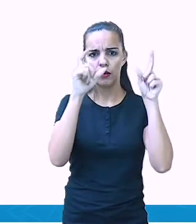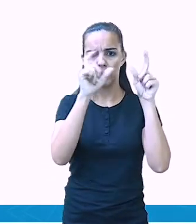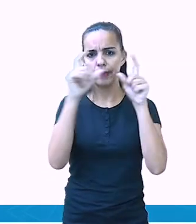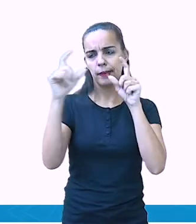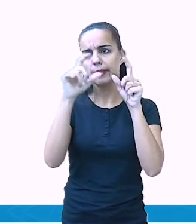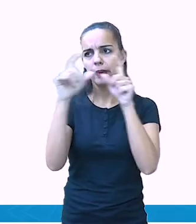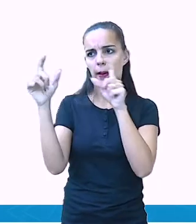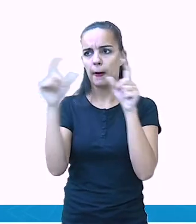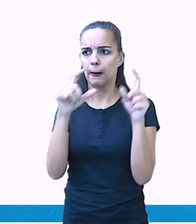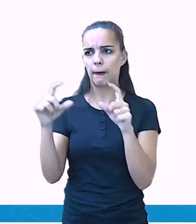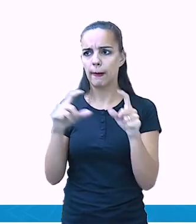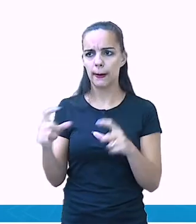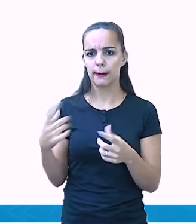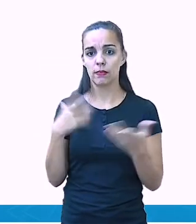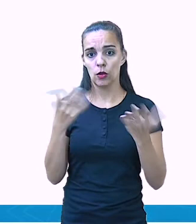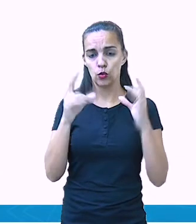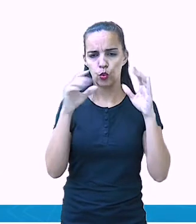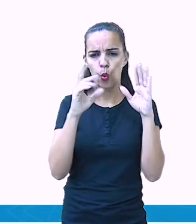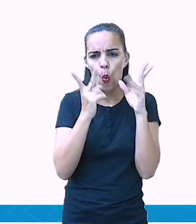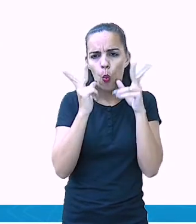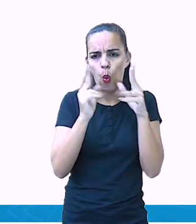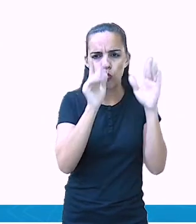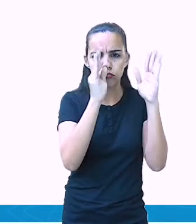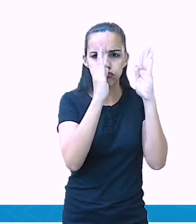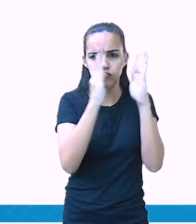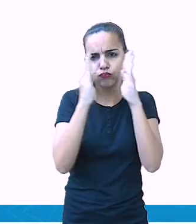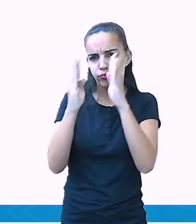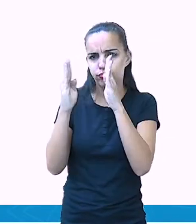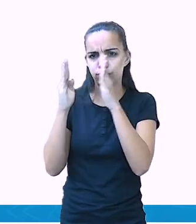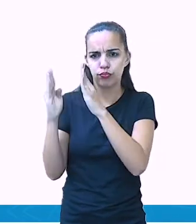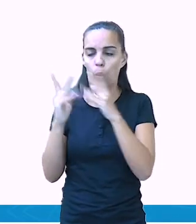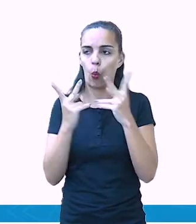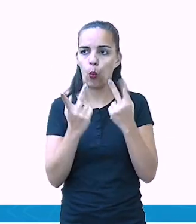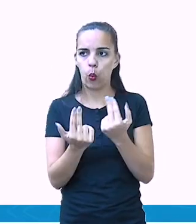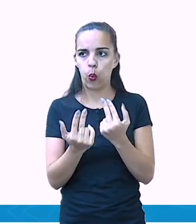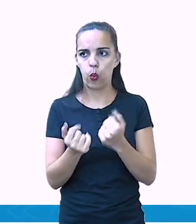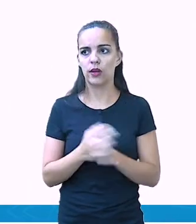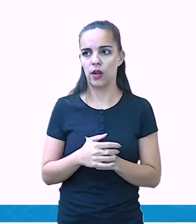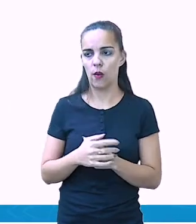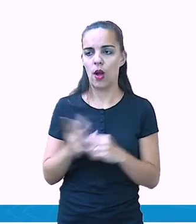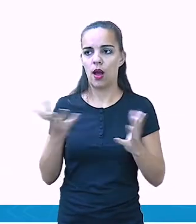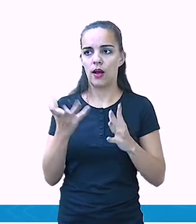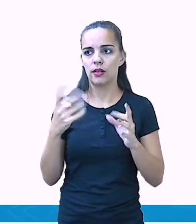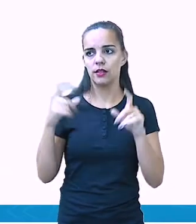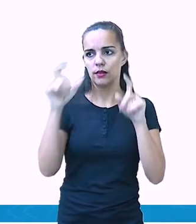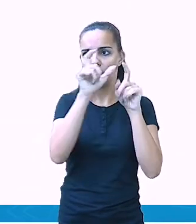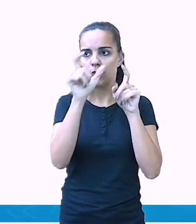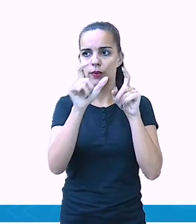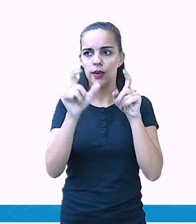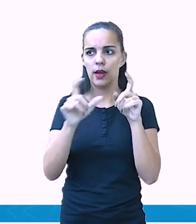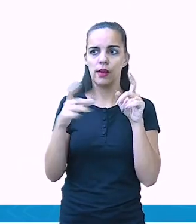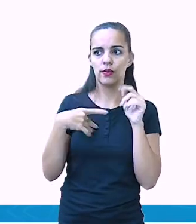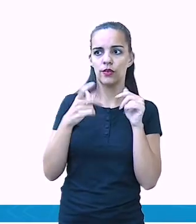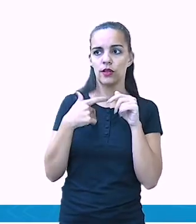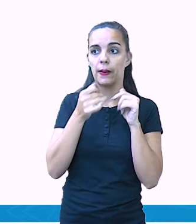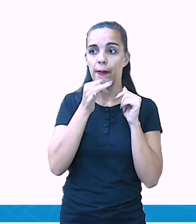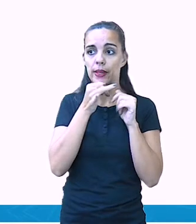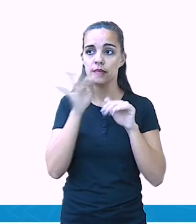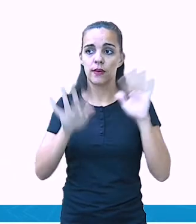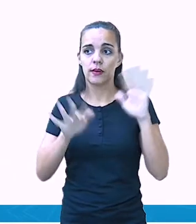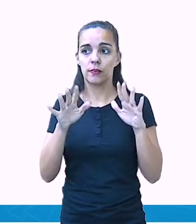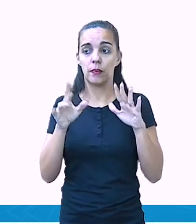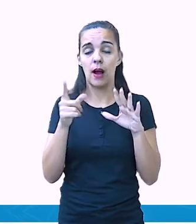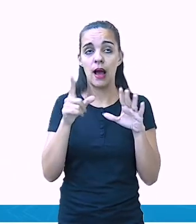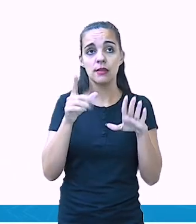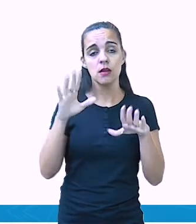em quadrinhos iguais, e aqui a gente já percebe, olha só, a diagramação, que a gente chama do lugar onde esses